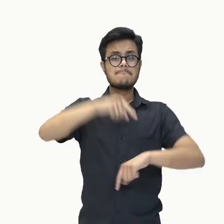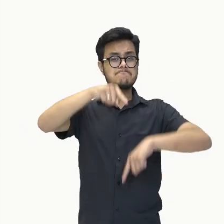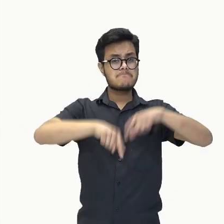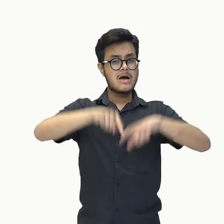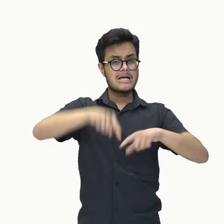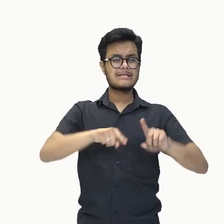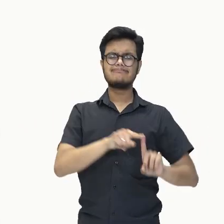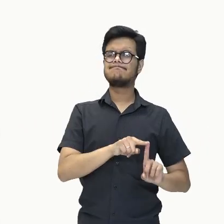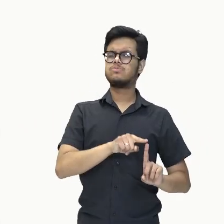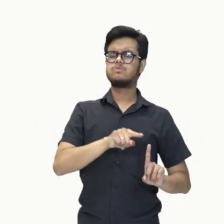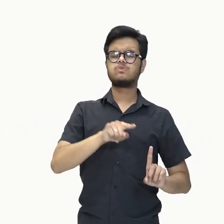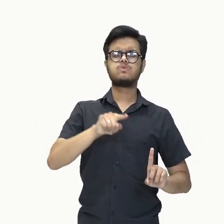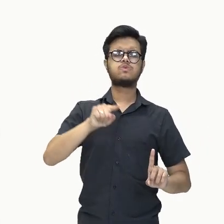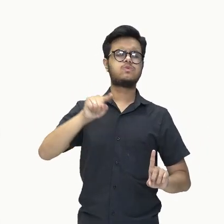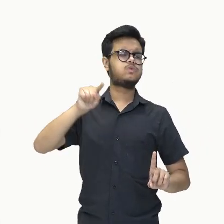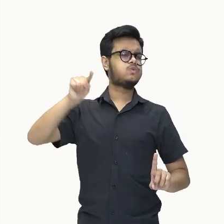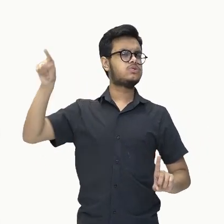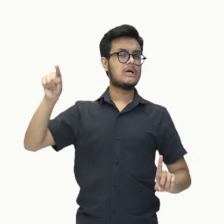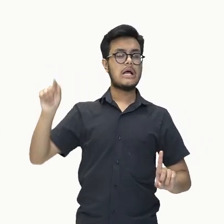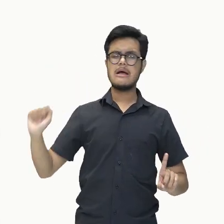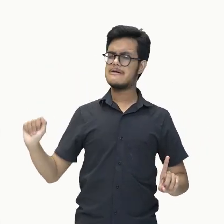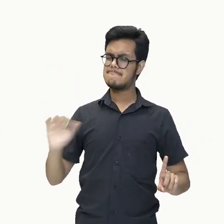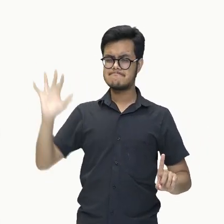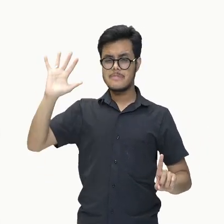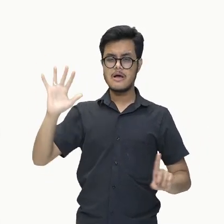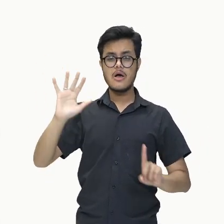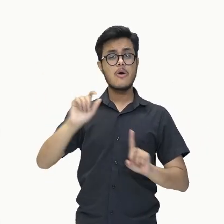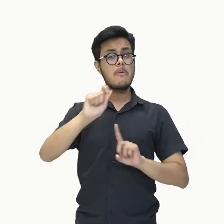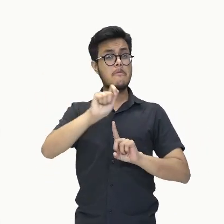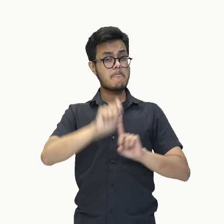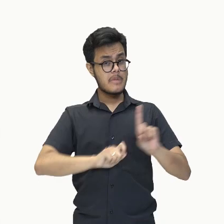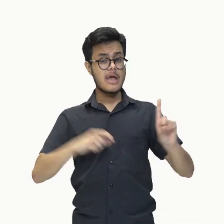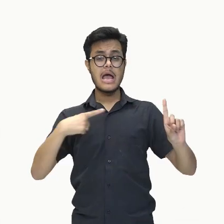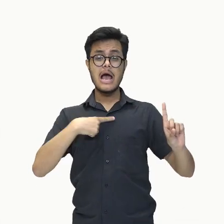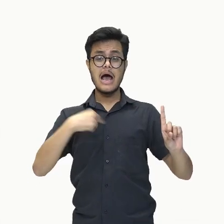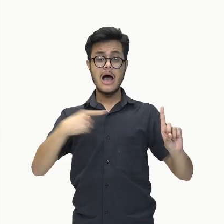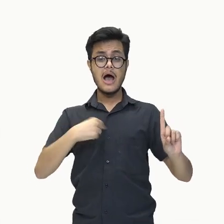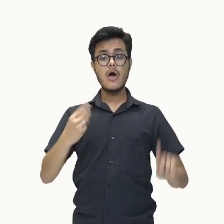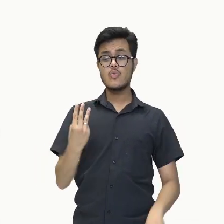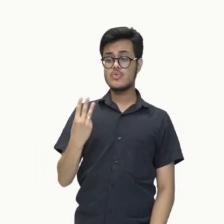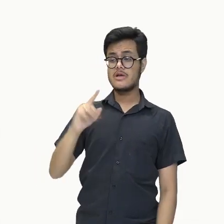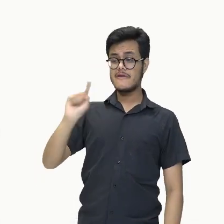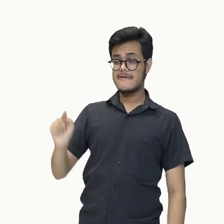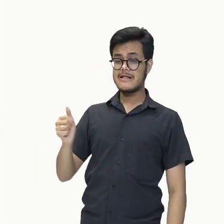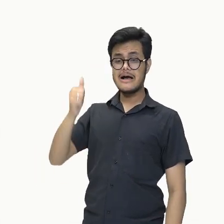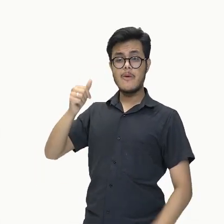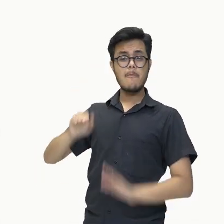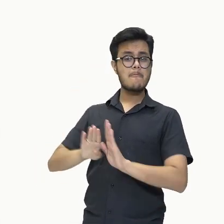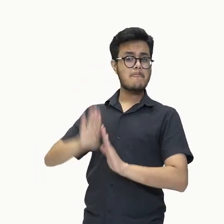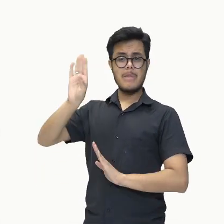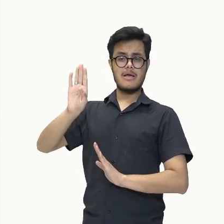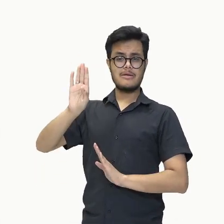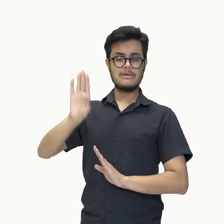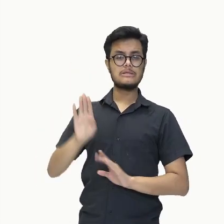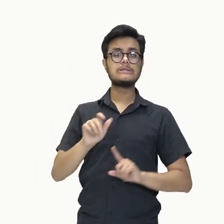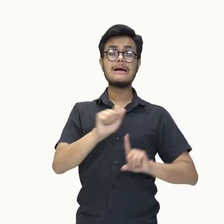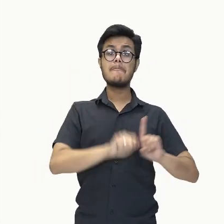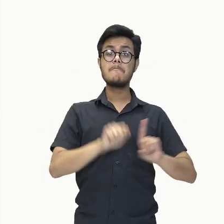numa escala crescente. Em agosto, a alta foi de 3,1% e, em setembro,